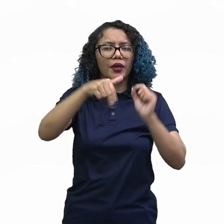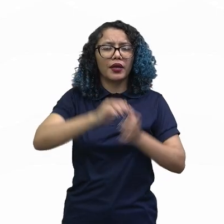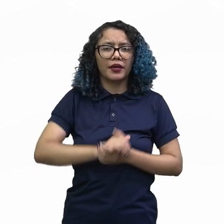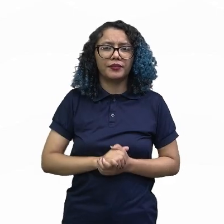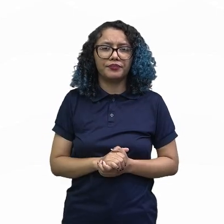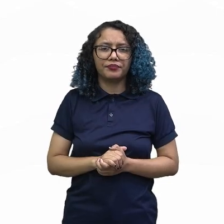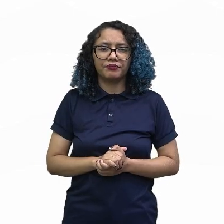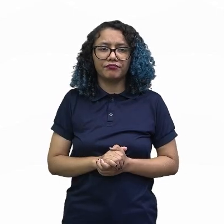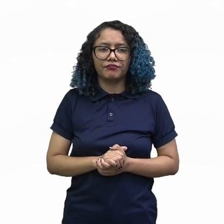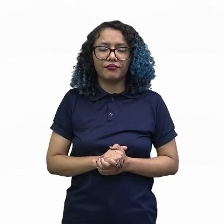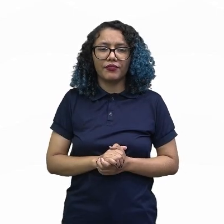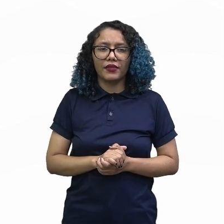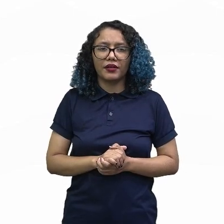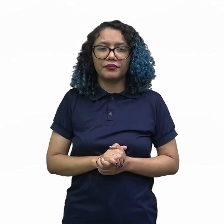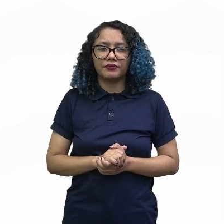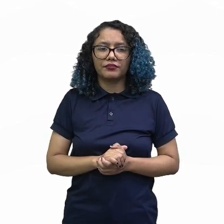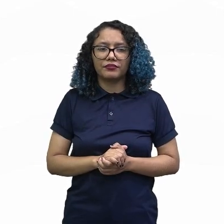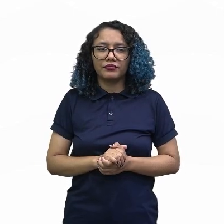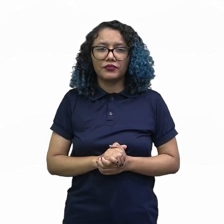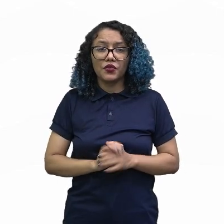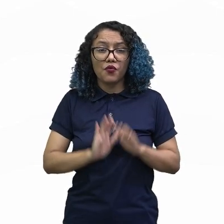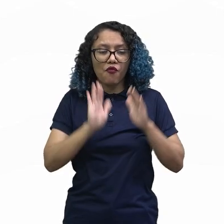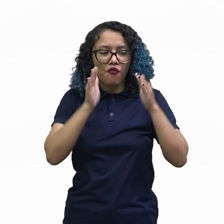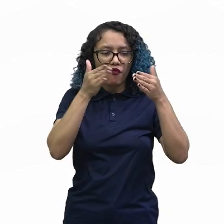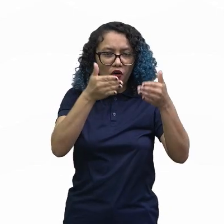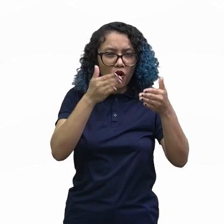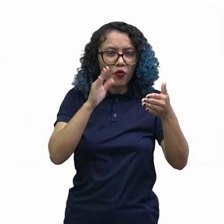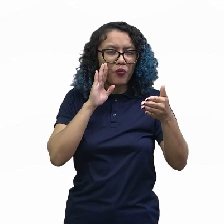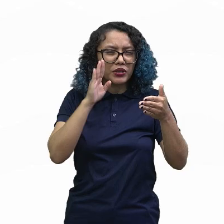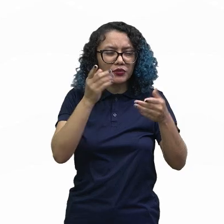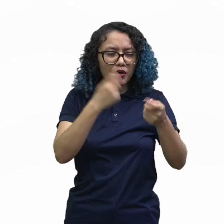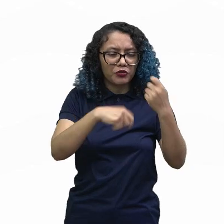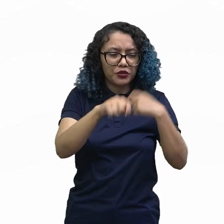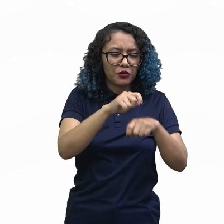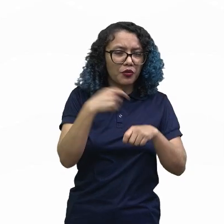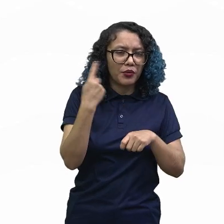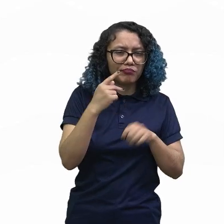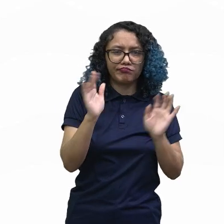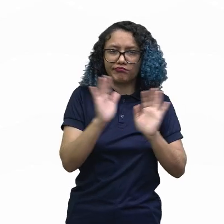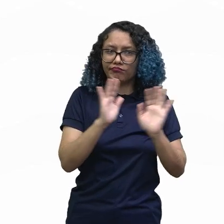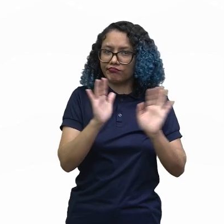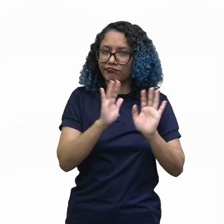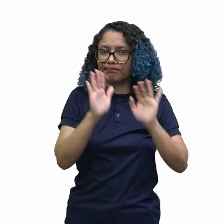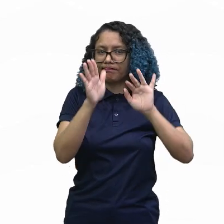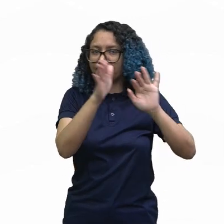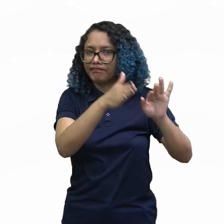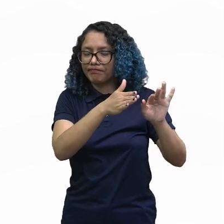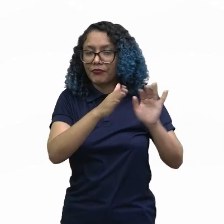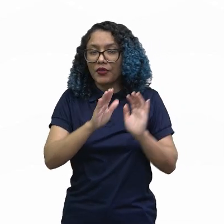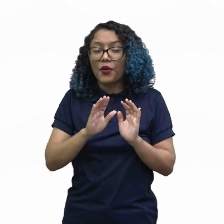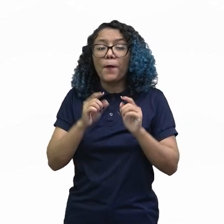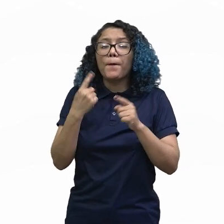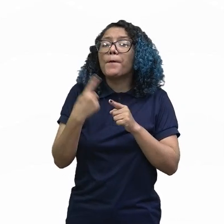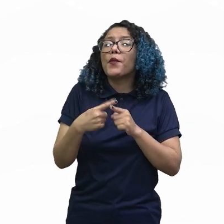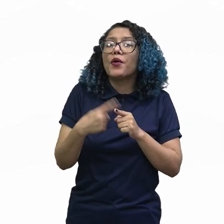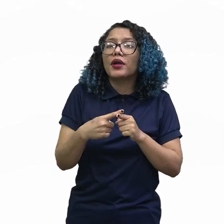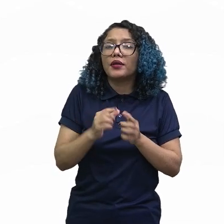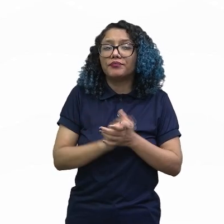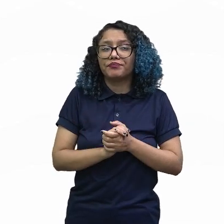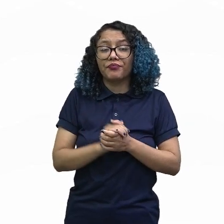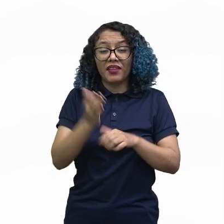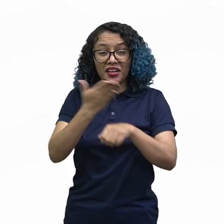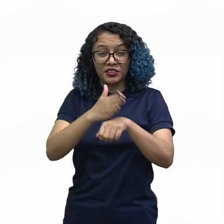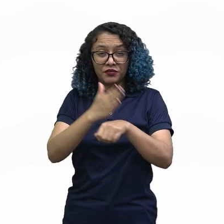segundo plano na questão econômica e política do período colonial. Isso porque as